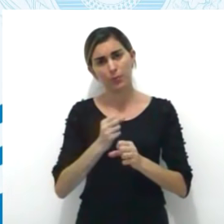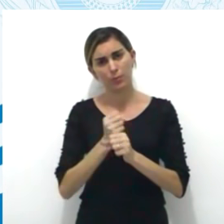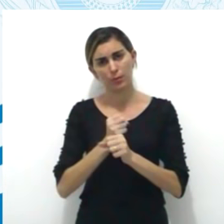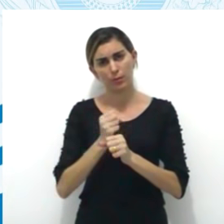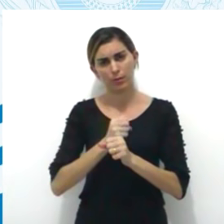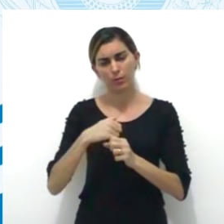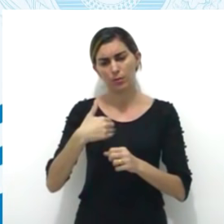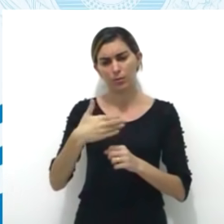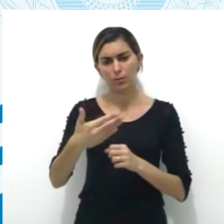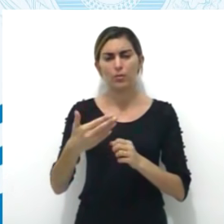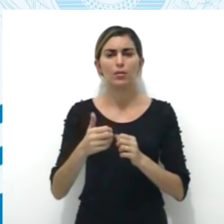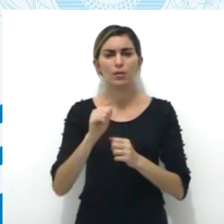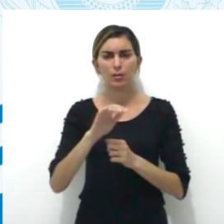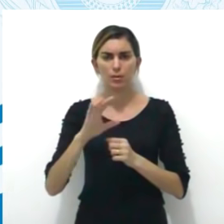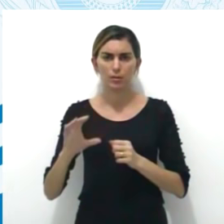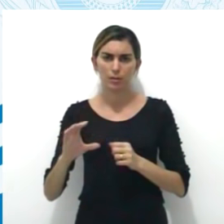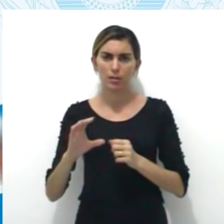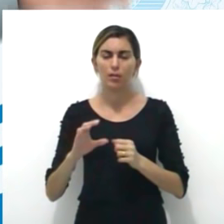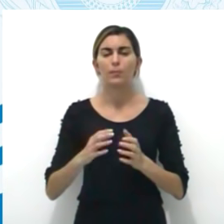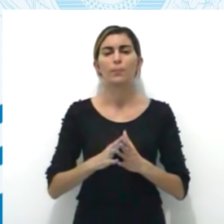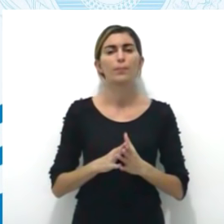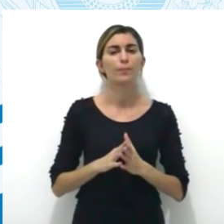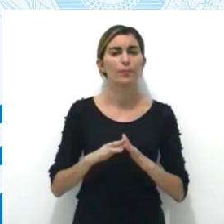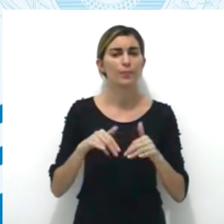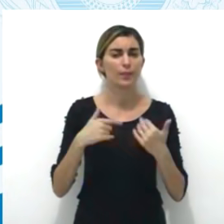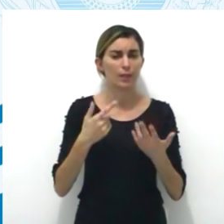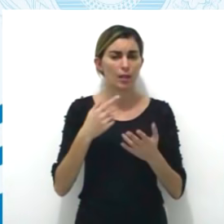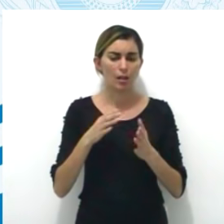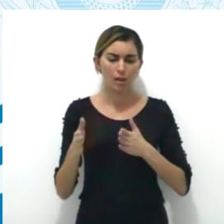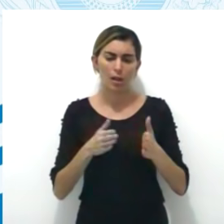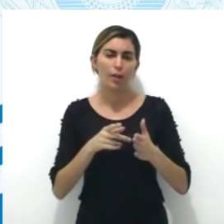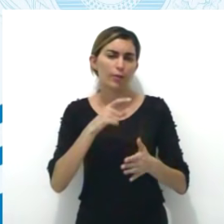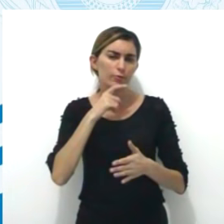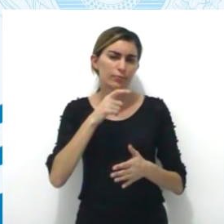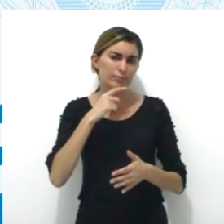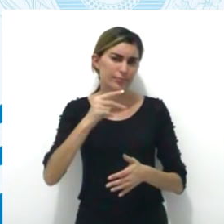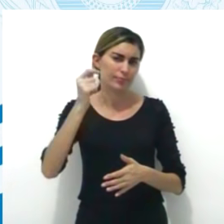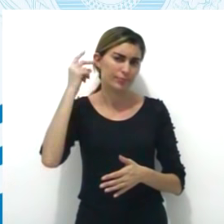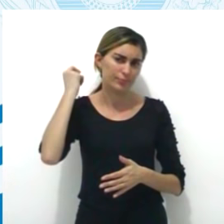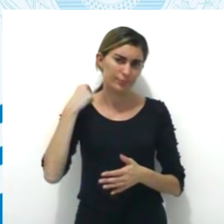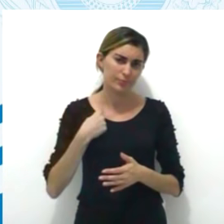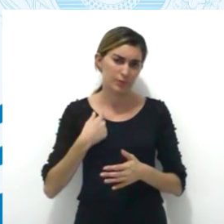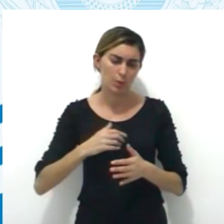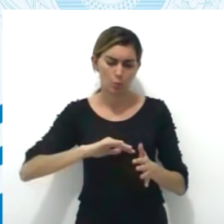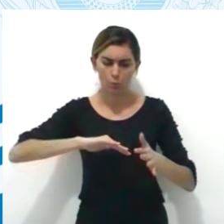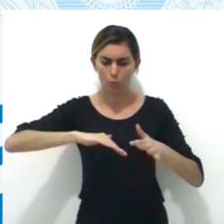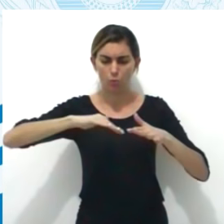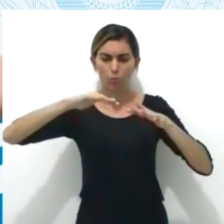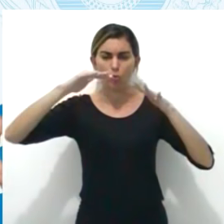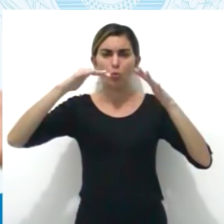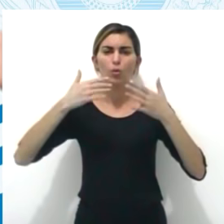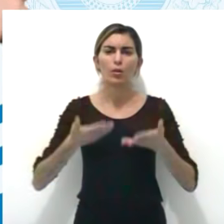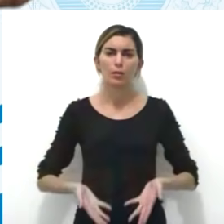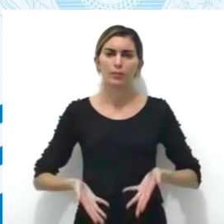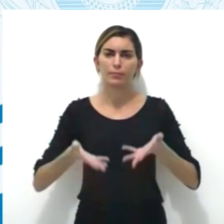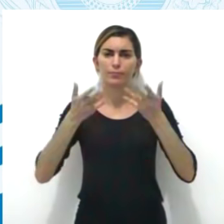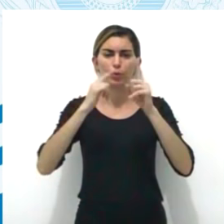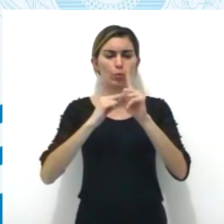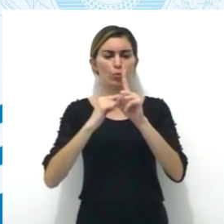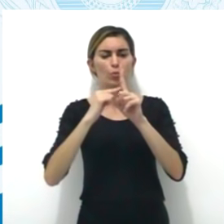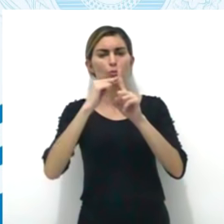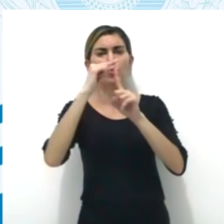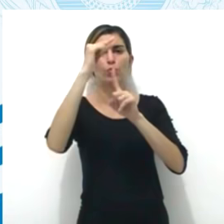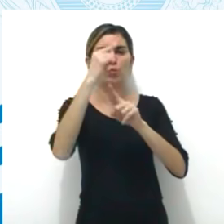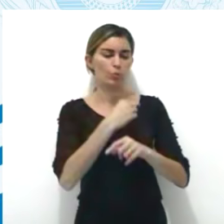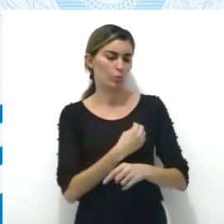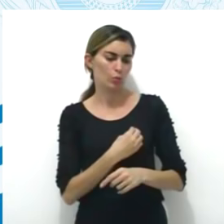10.000 anos AC, 4.000 anos AC, clima, fim da era do gelo, elevação da temperatura,